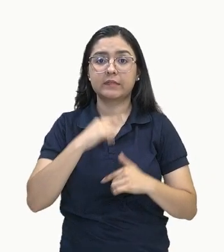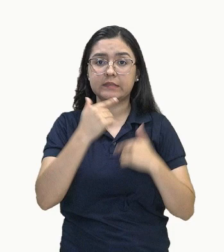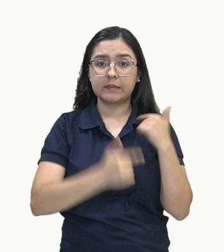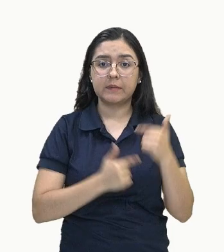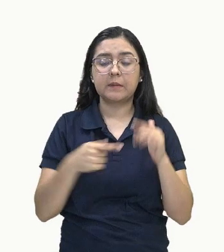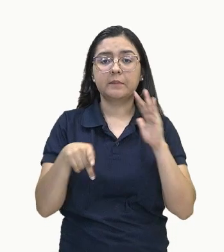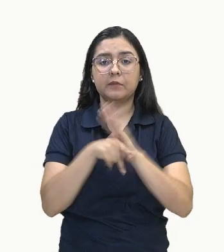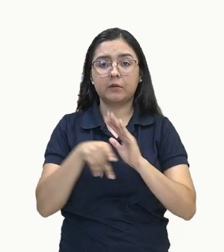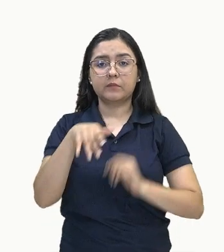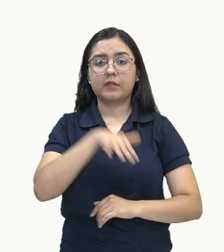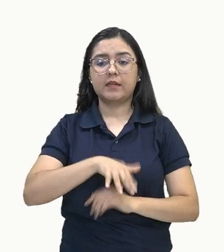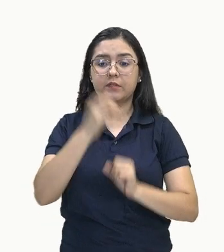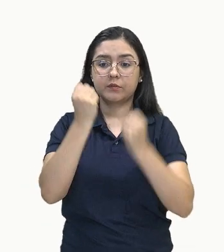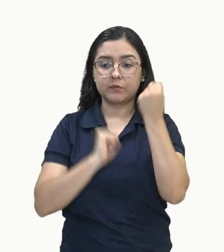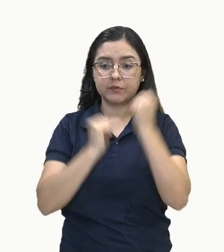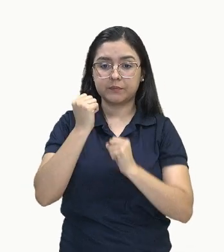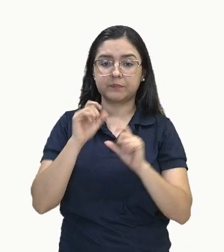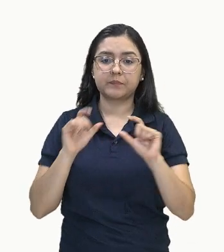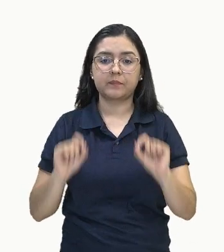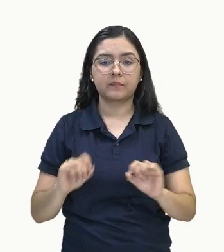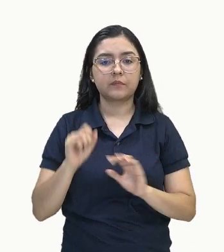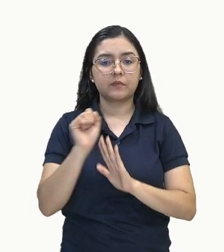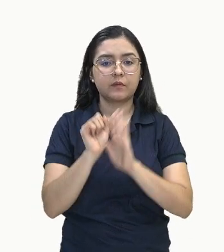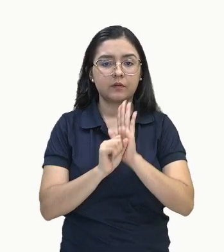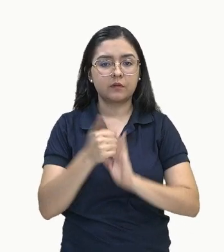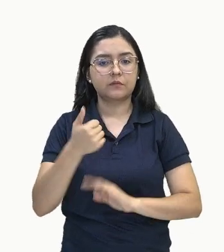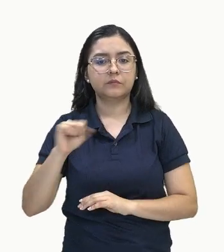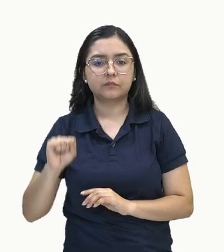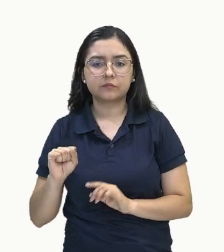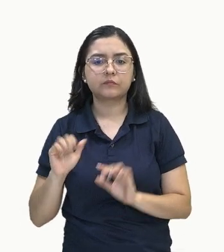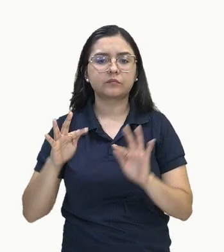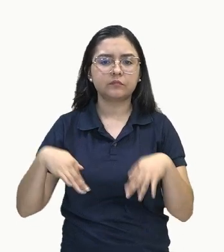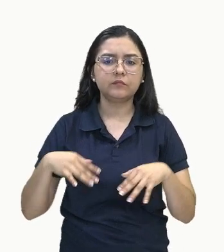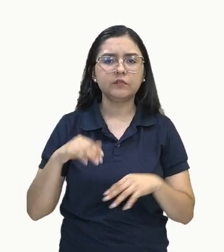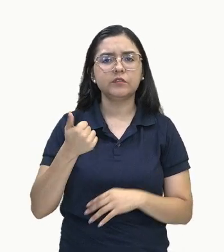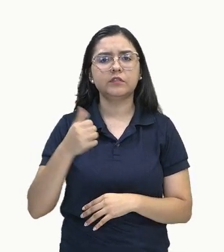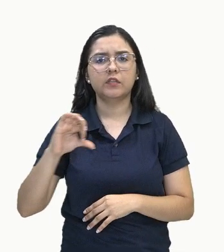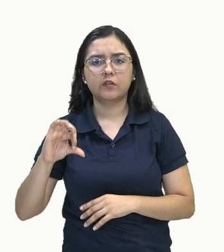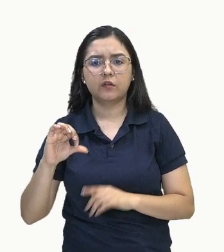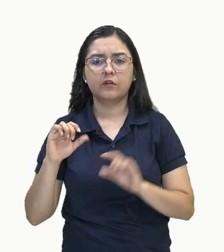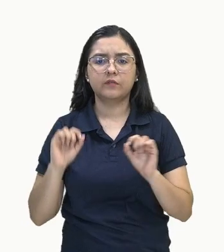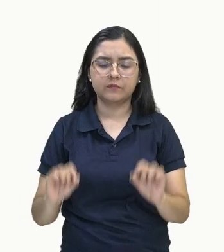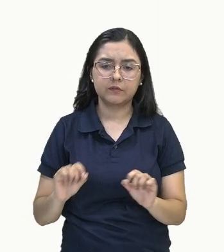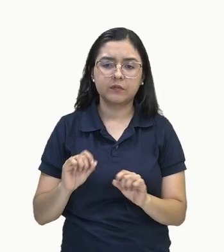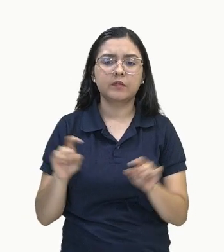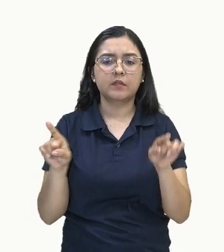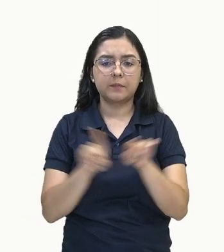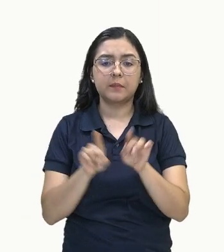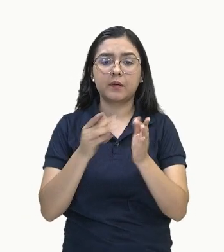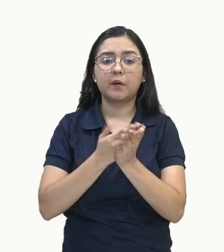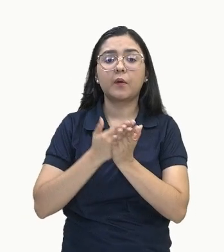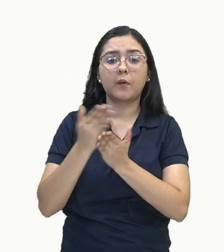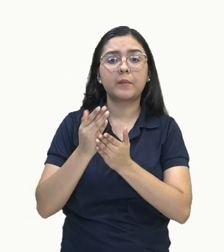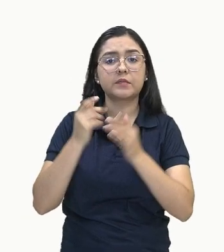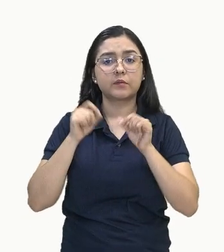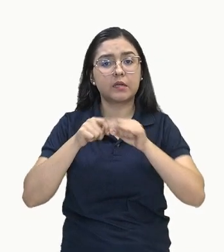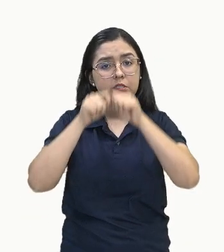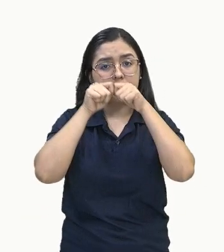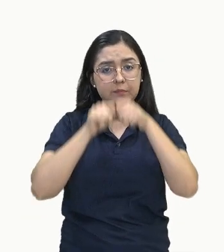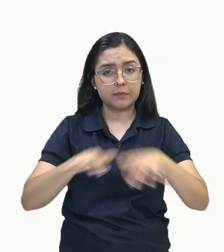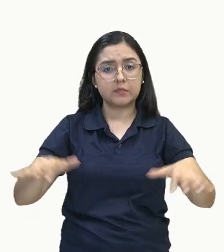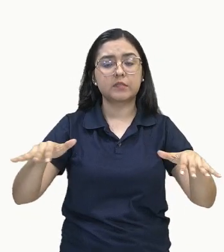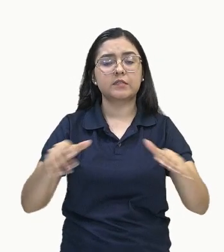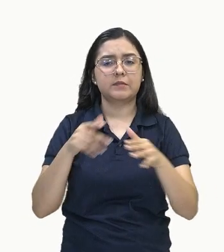na indústria. Beleza, século XVII e XVIII termina, século XIX, segundo metade do século XIX também começa a se expandir